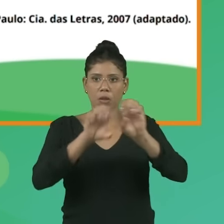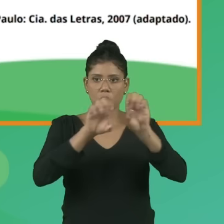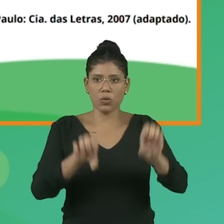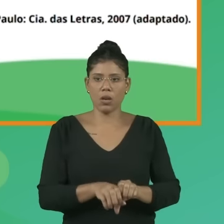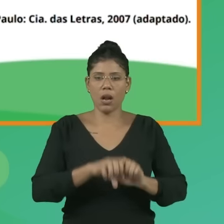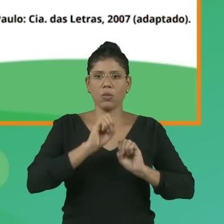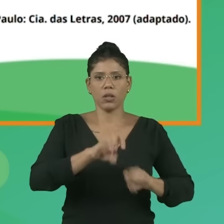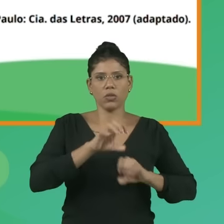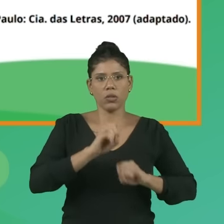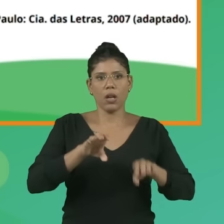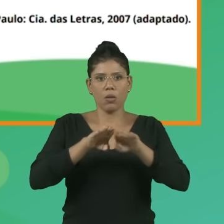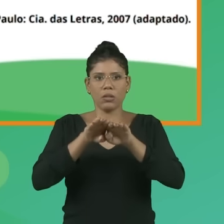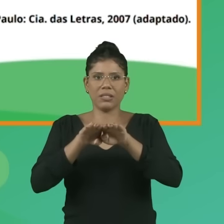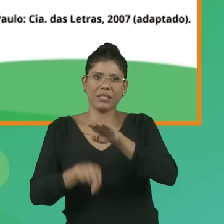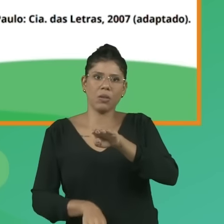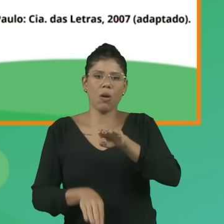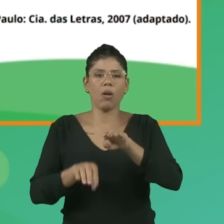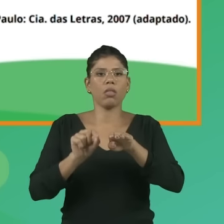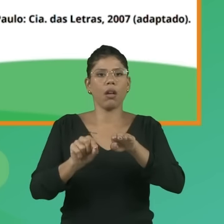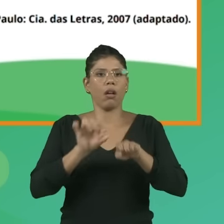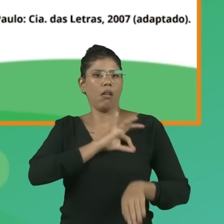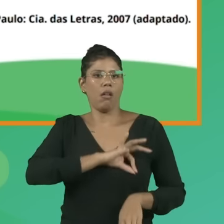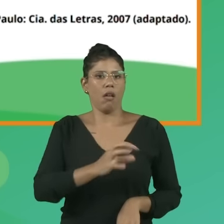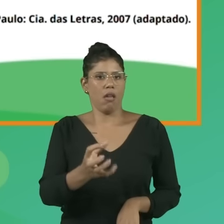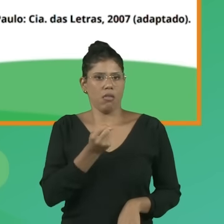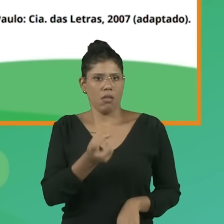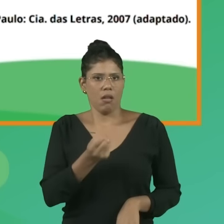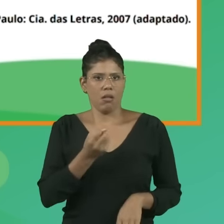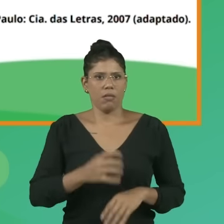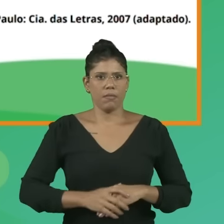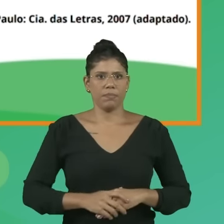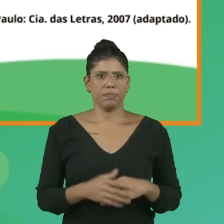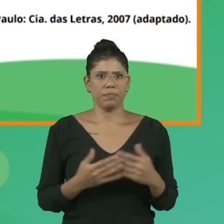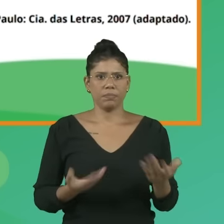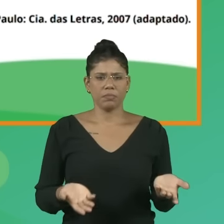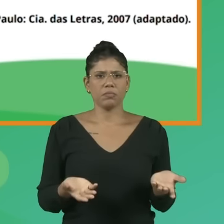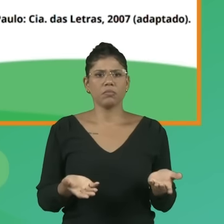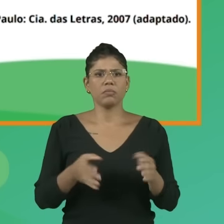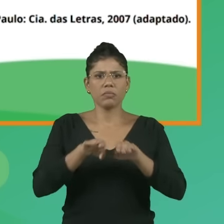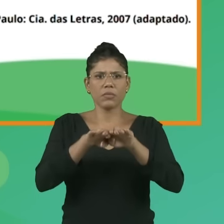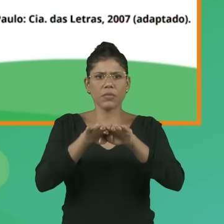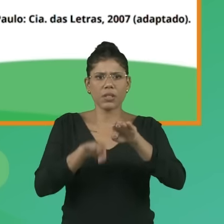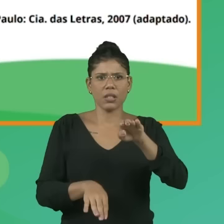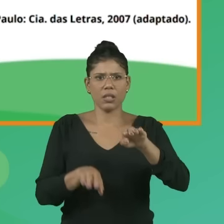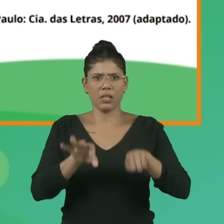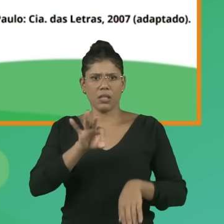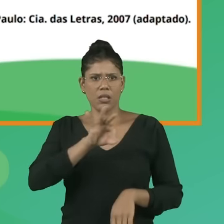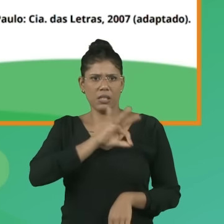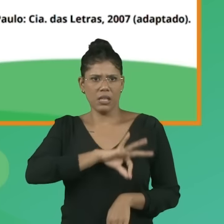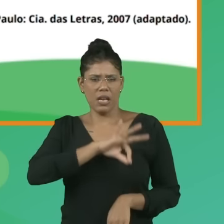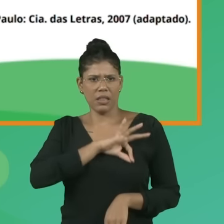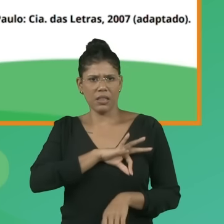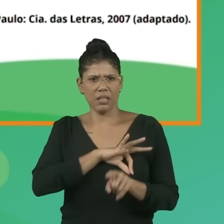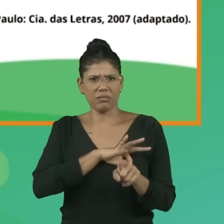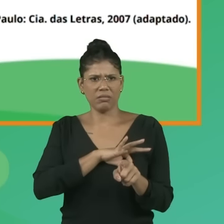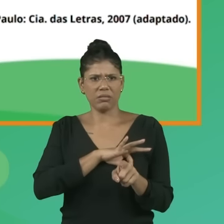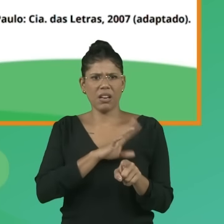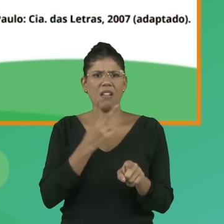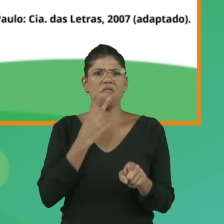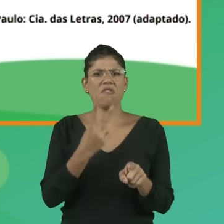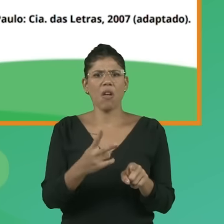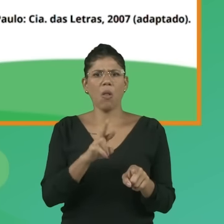estrutura educacional e desigualdade de renda. Essa desigualdade de renda elimina essa questão. Eu acho que ela não